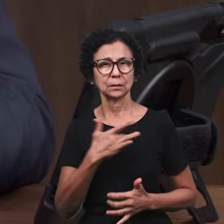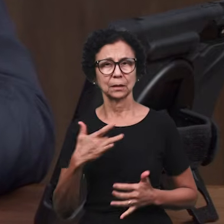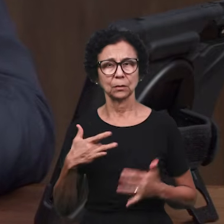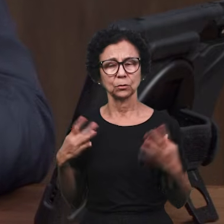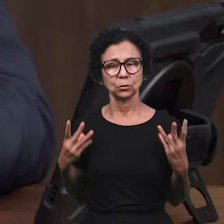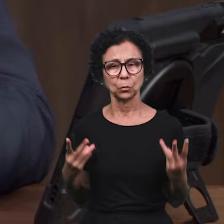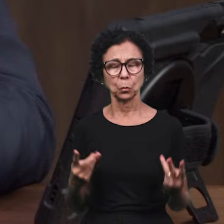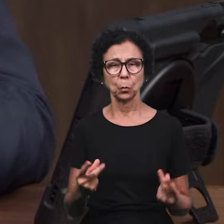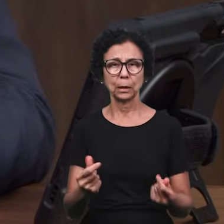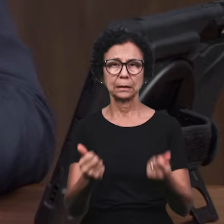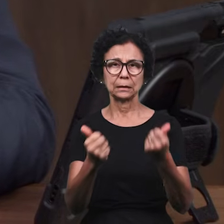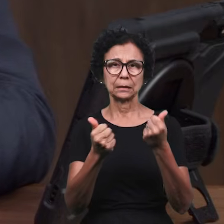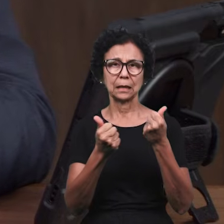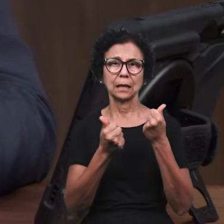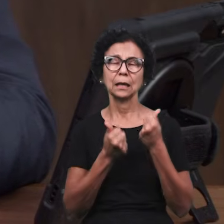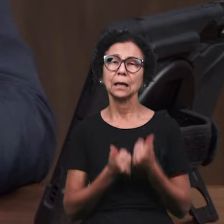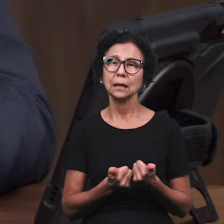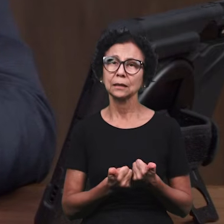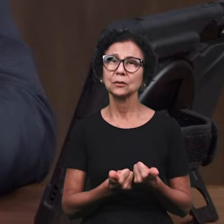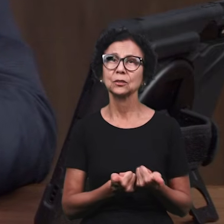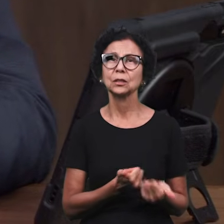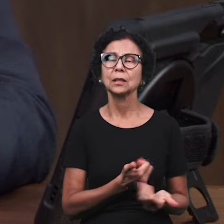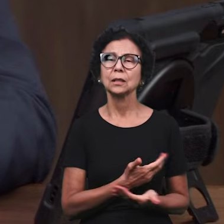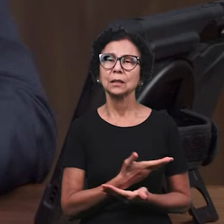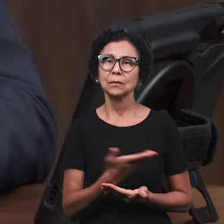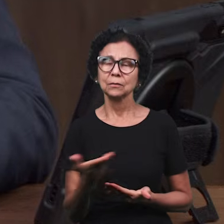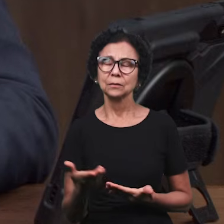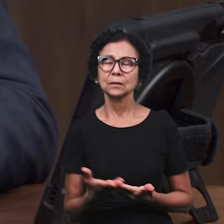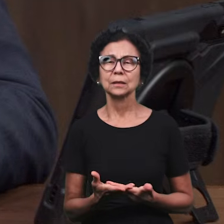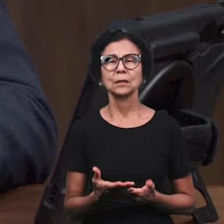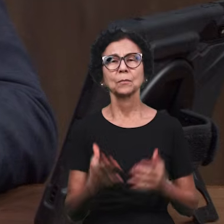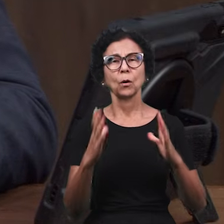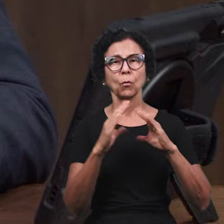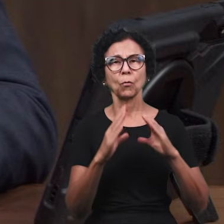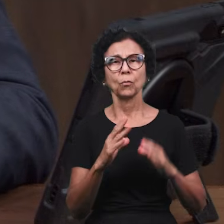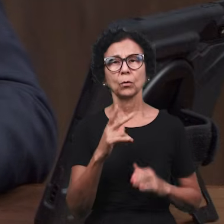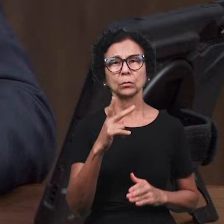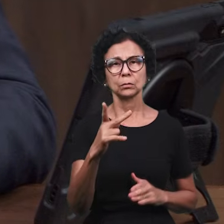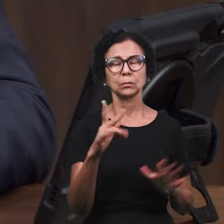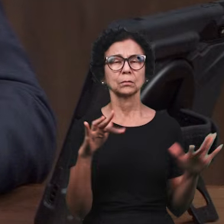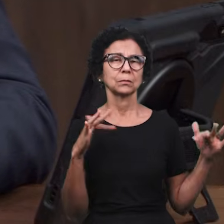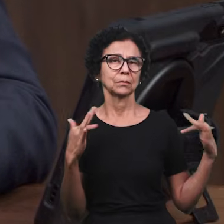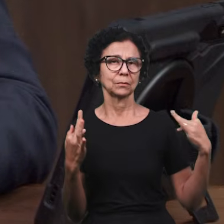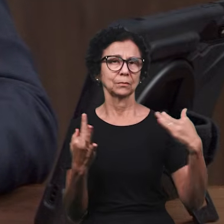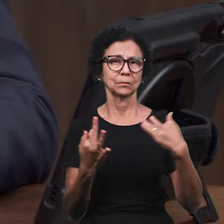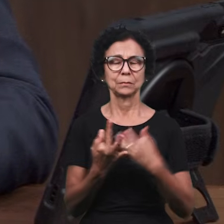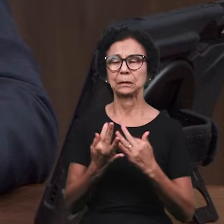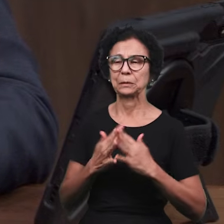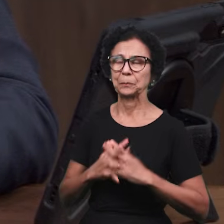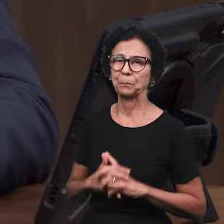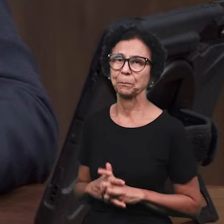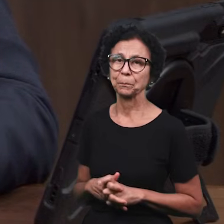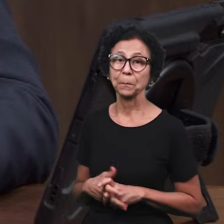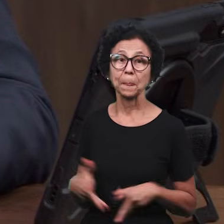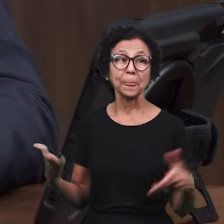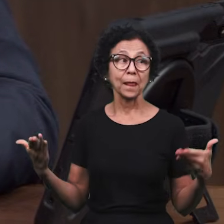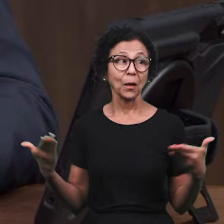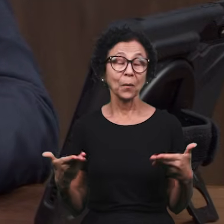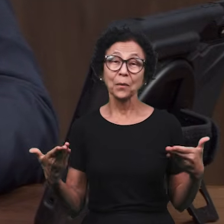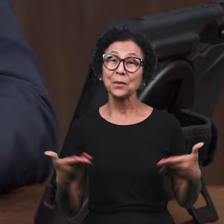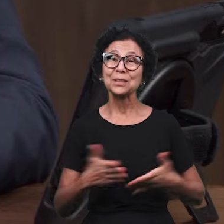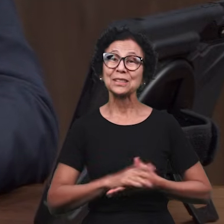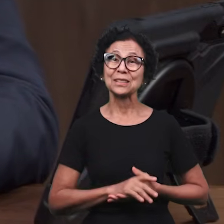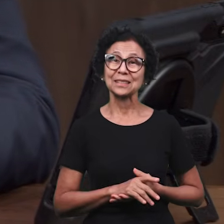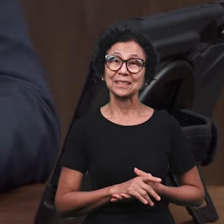relevância técnica para o bem-estar seu e da sua família. Hoje nós estamos aqui para tratar